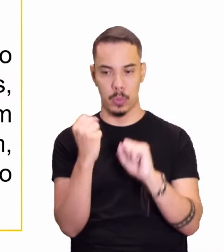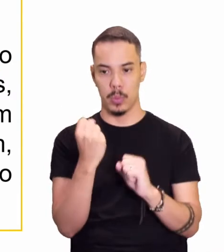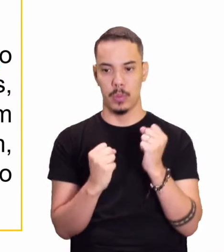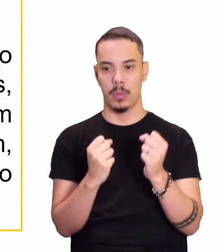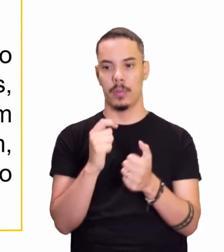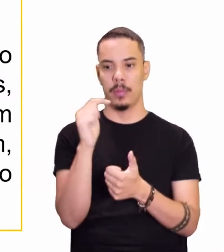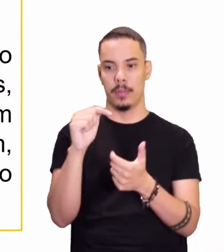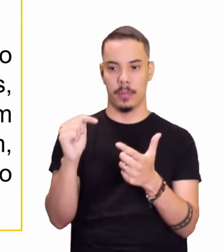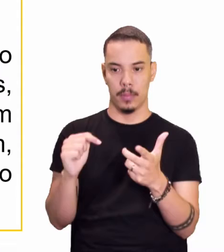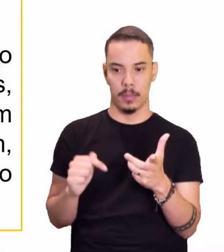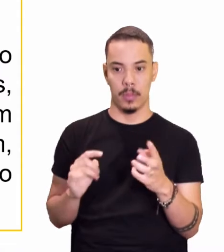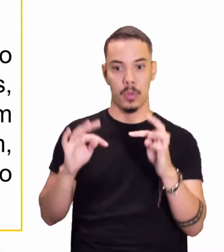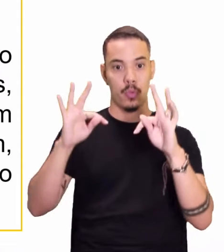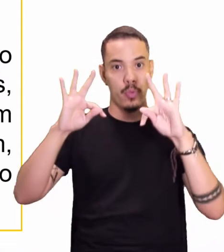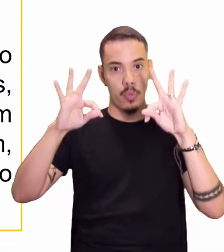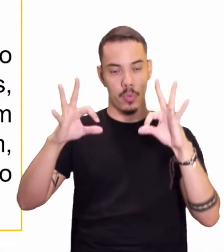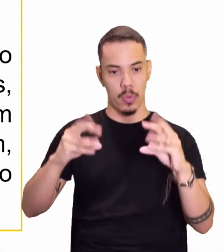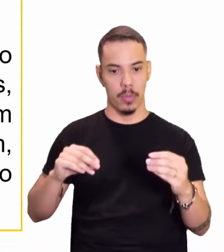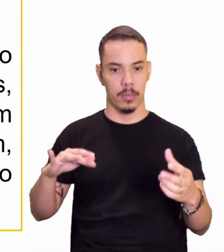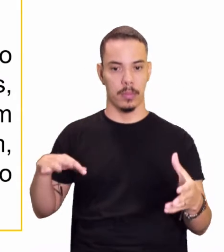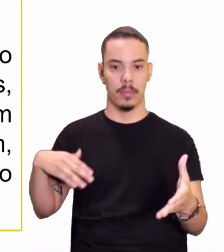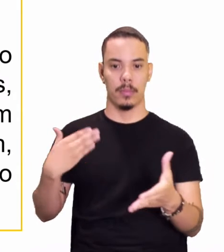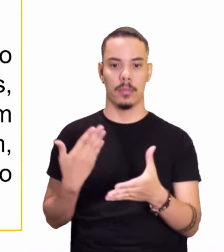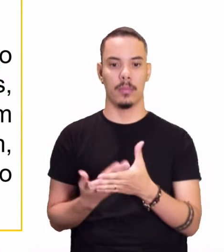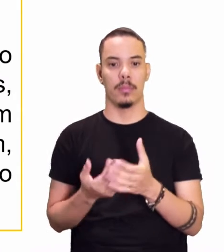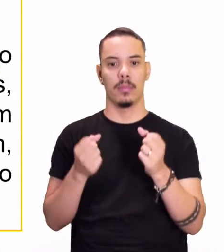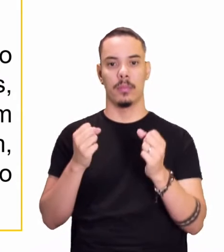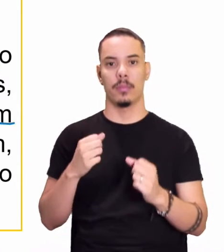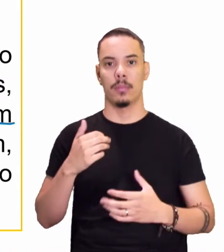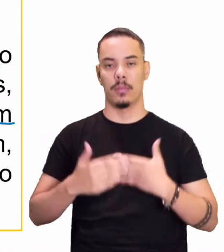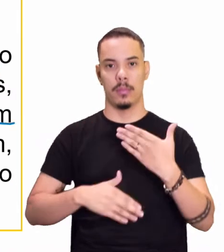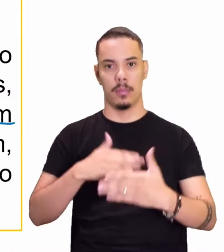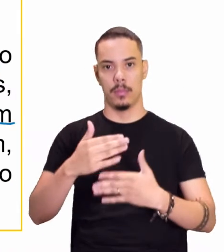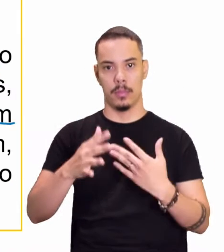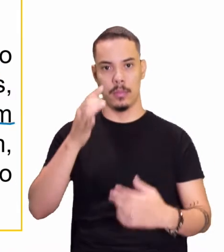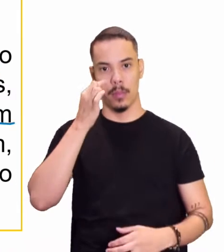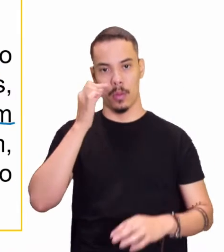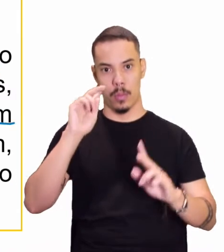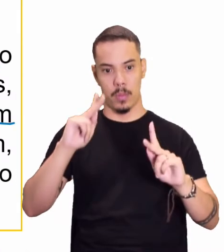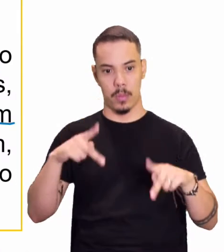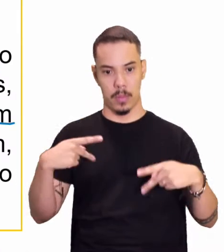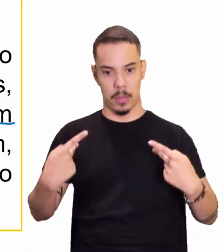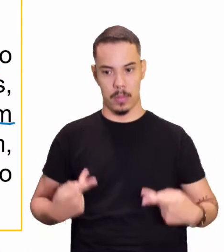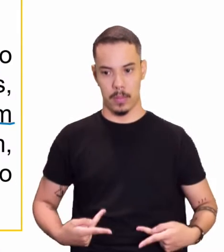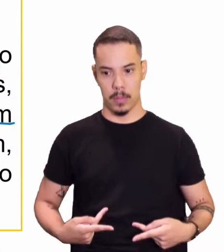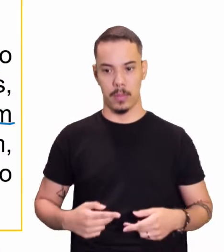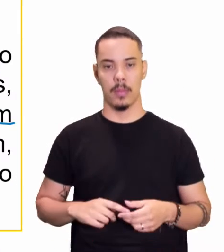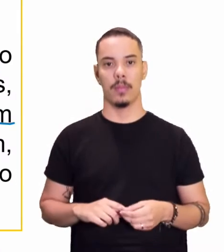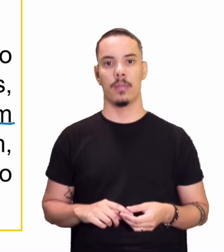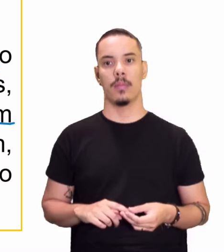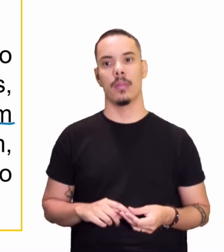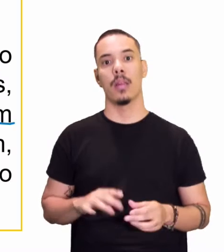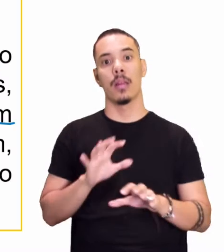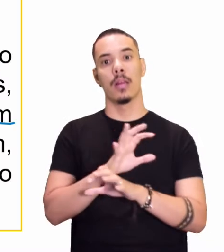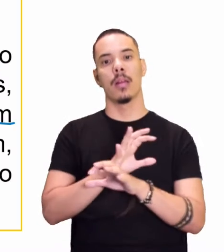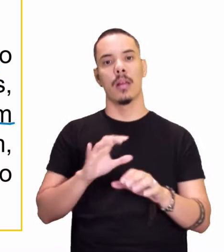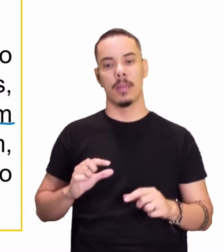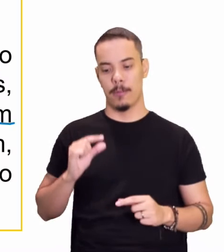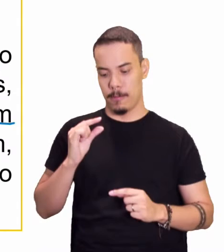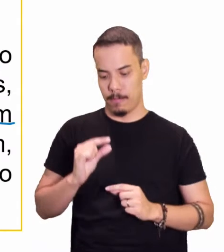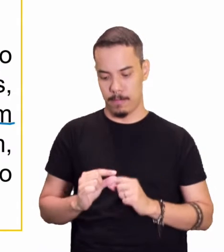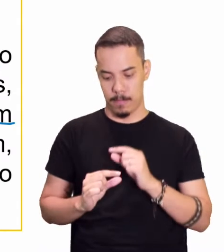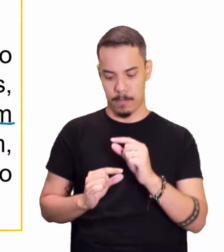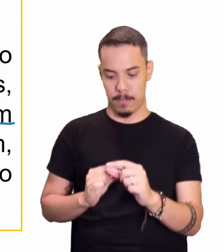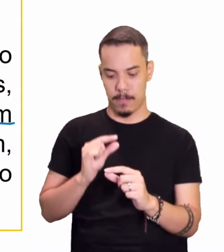e todas essas transformações foram desenvolvidas pelos humanistas. Assim, lentamente a